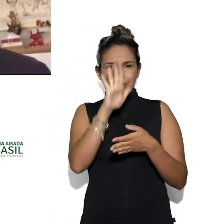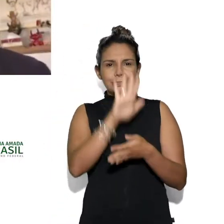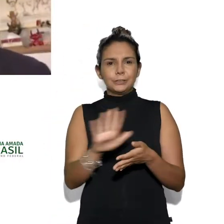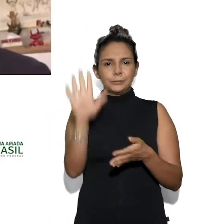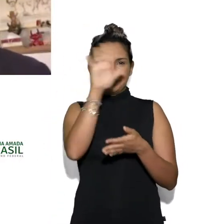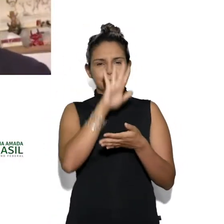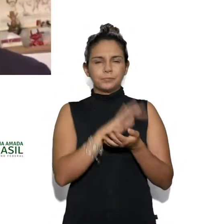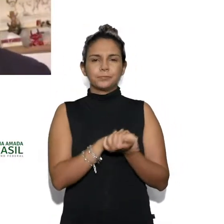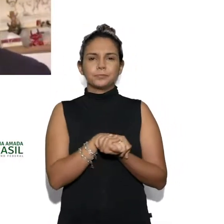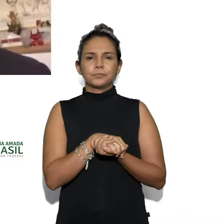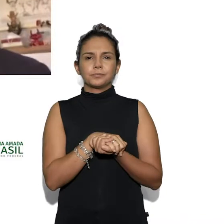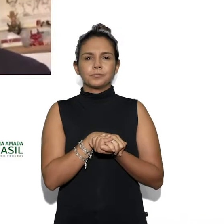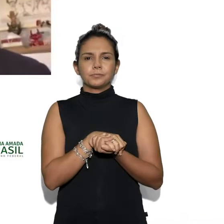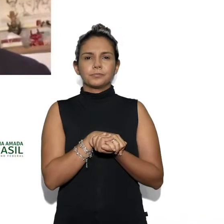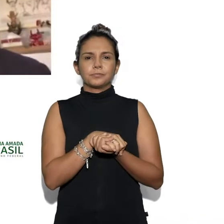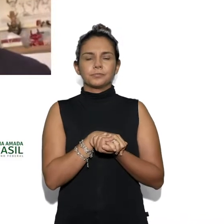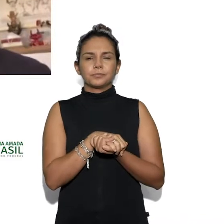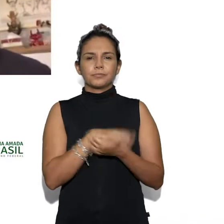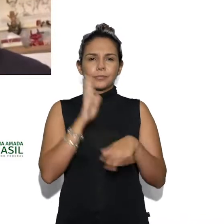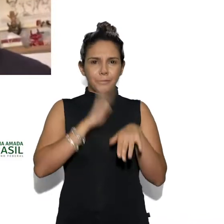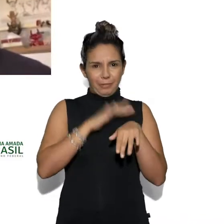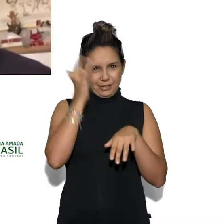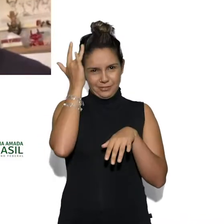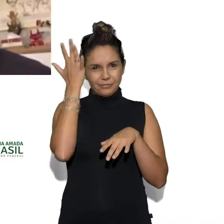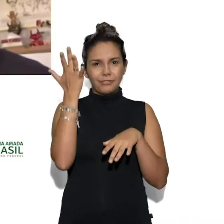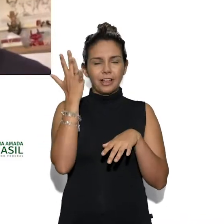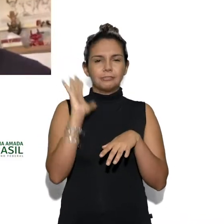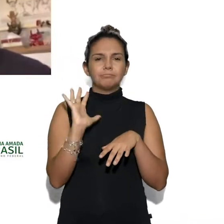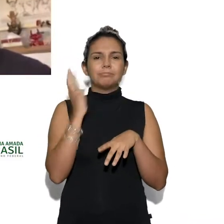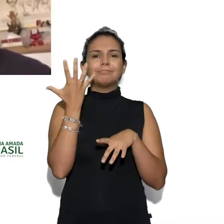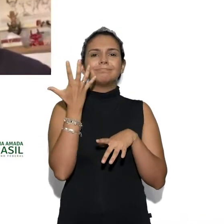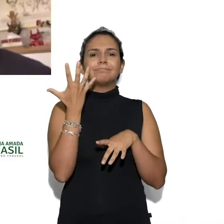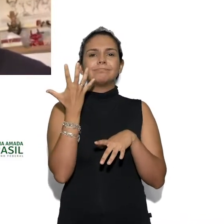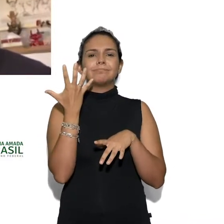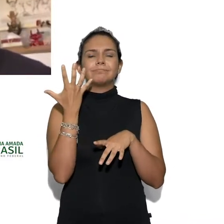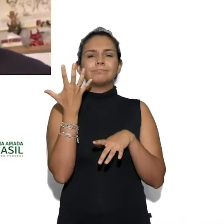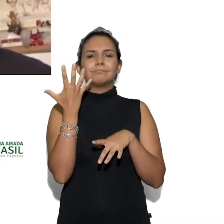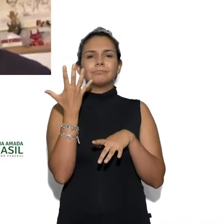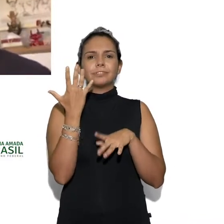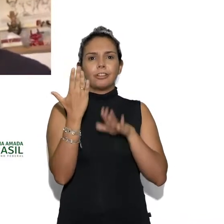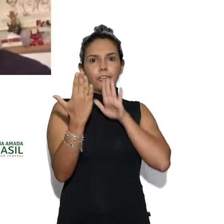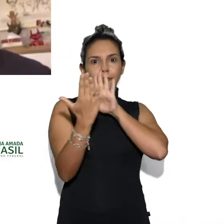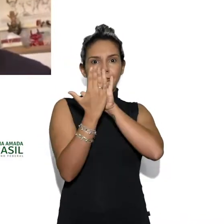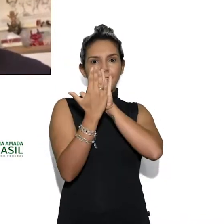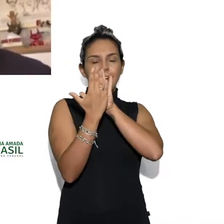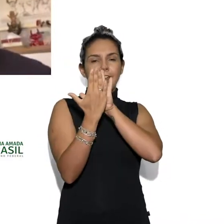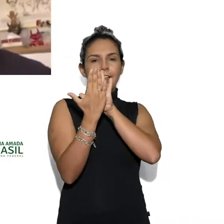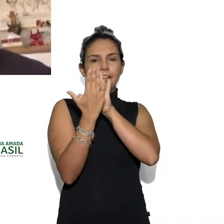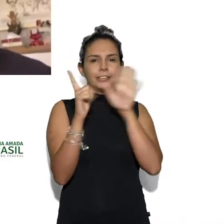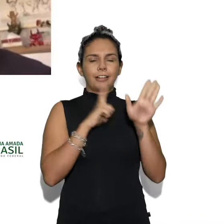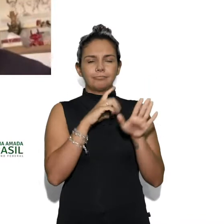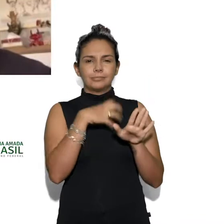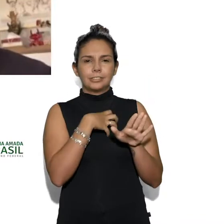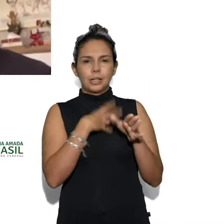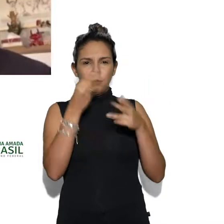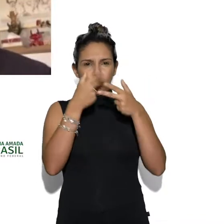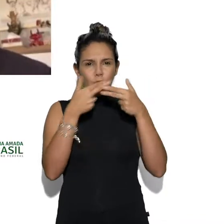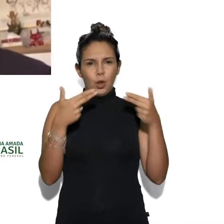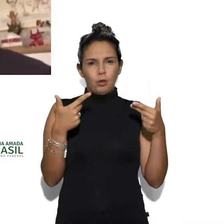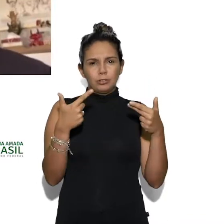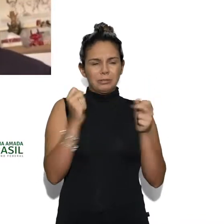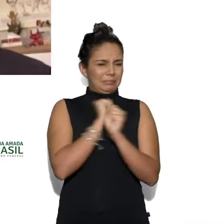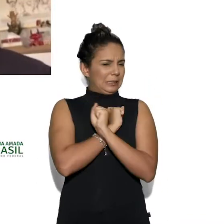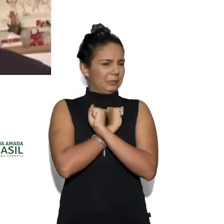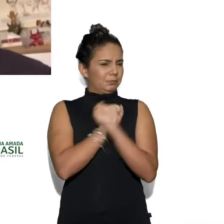Brasil, e é mais fácil de repente enfrentar. A gente continua a ter a sensação de que muita coisa é